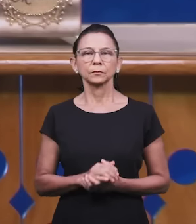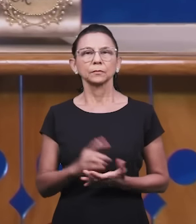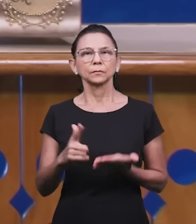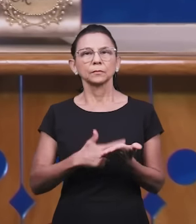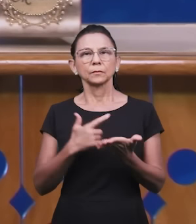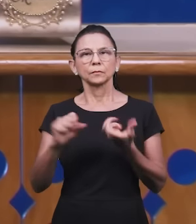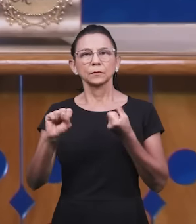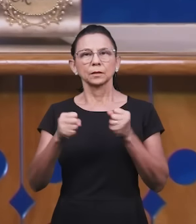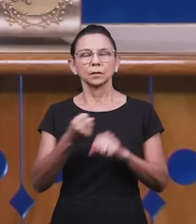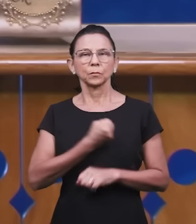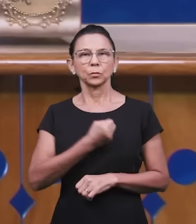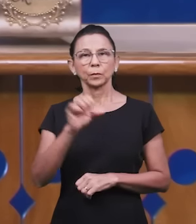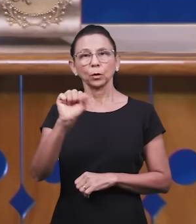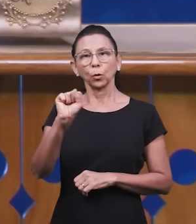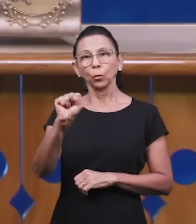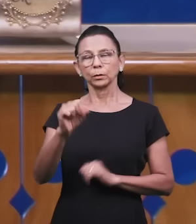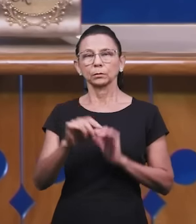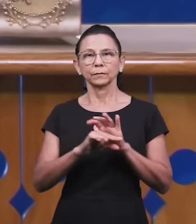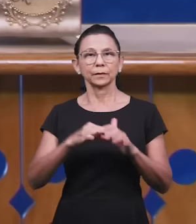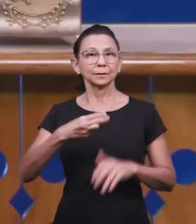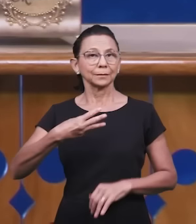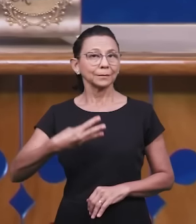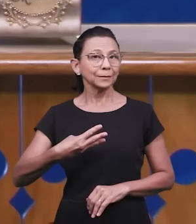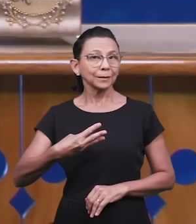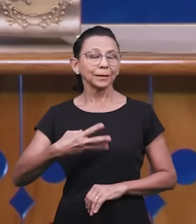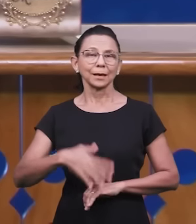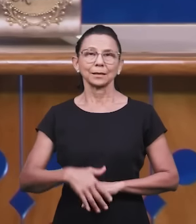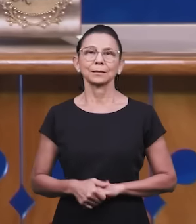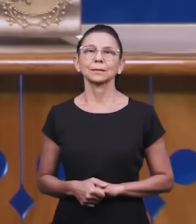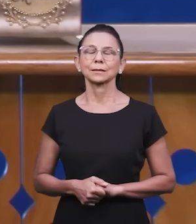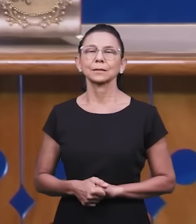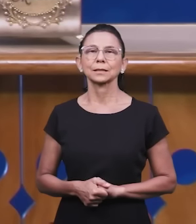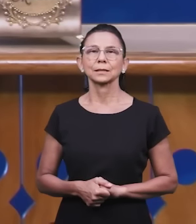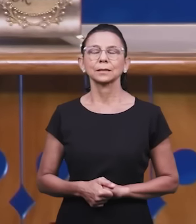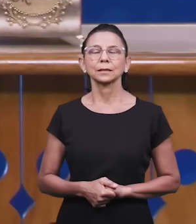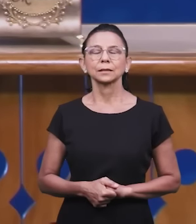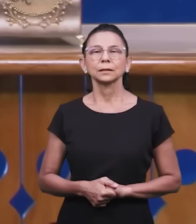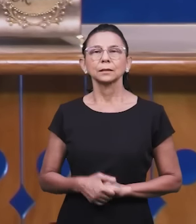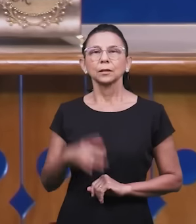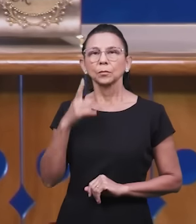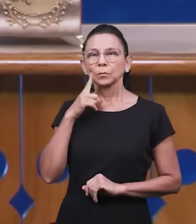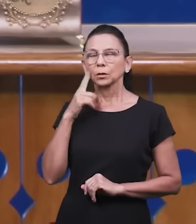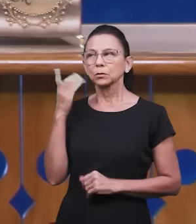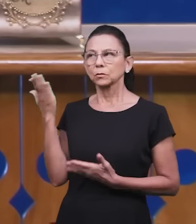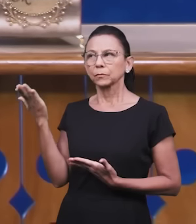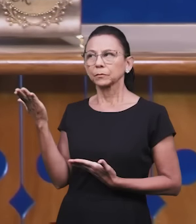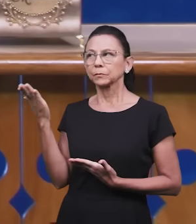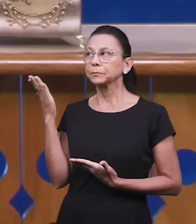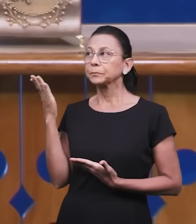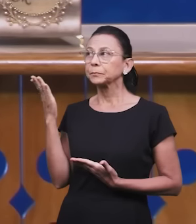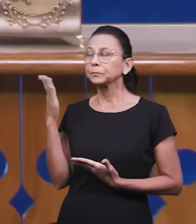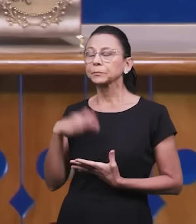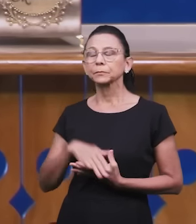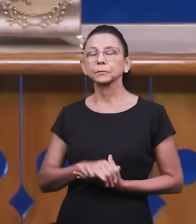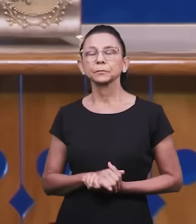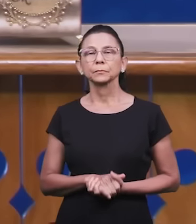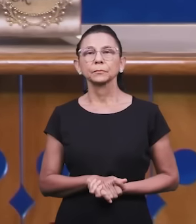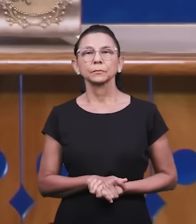no Salmo 8, verso 3. O texto está projetado aqui à